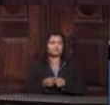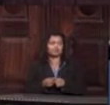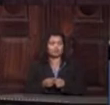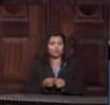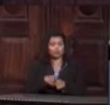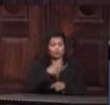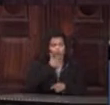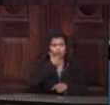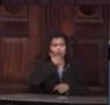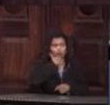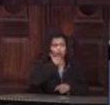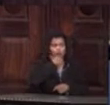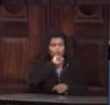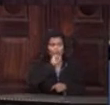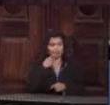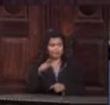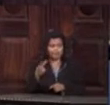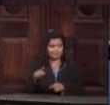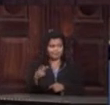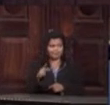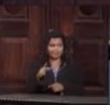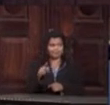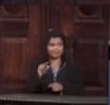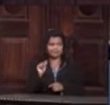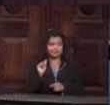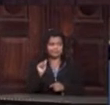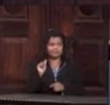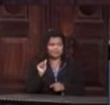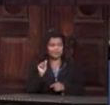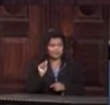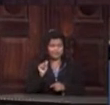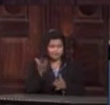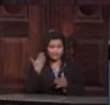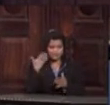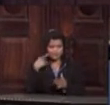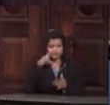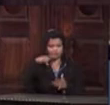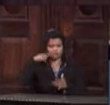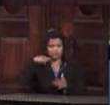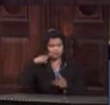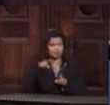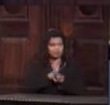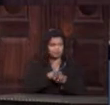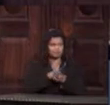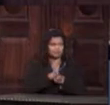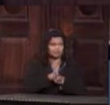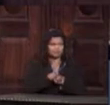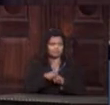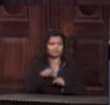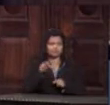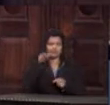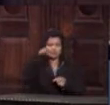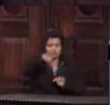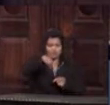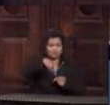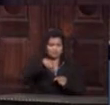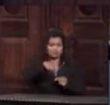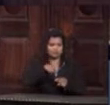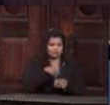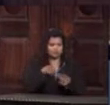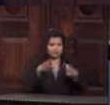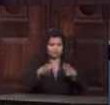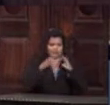vale o registro cujos pais já a base maranhão foi deputado constituinte geralmente nesta casa neste plenário